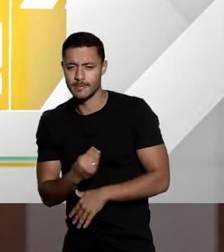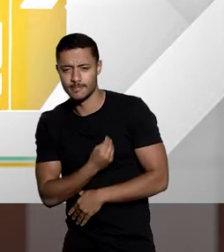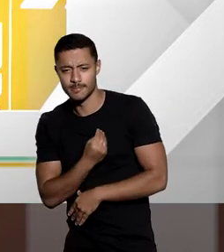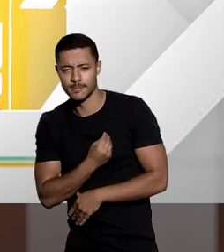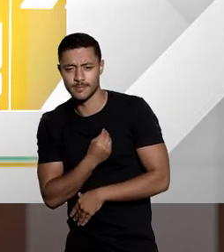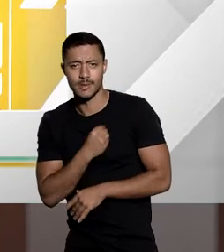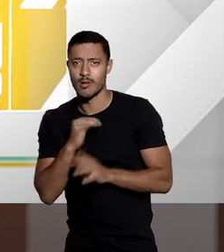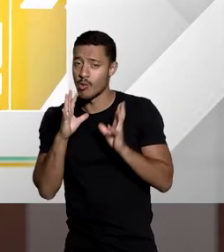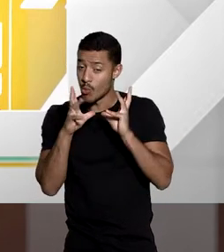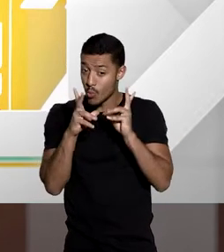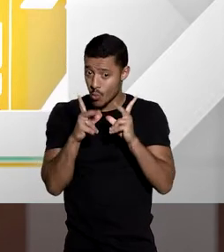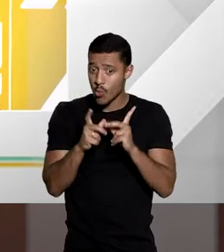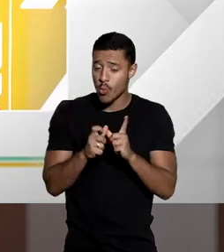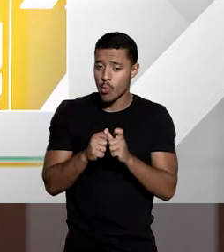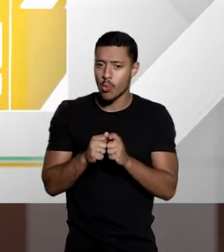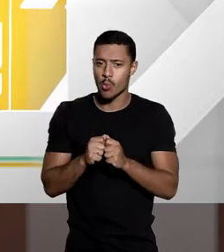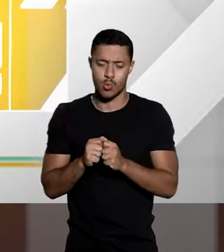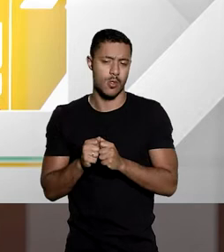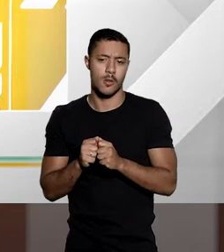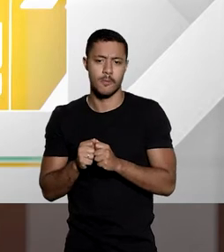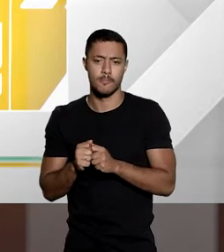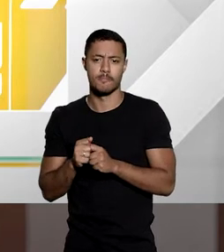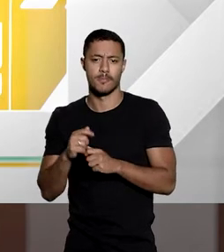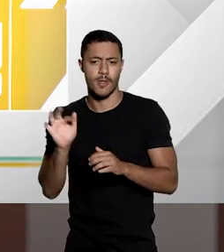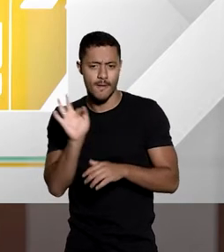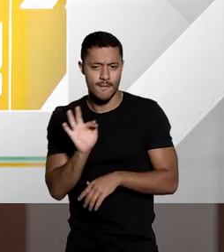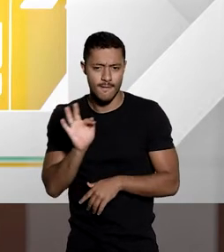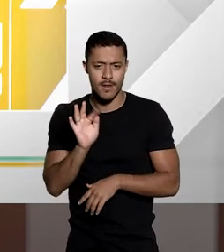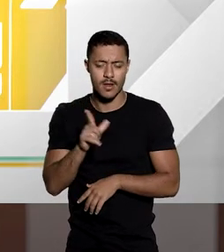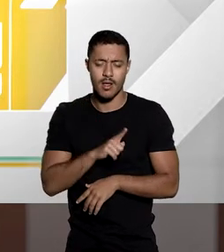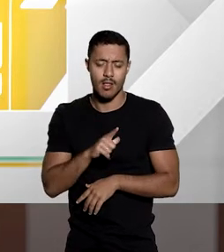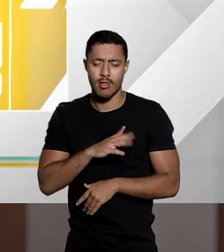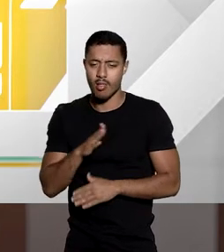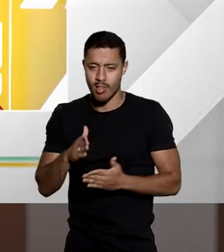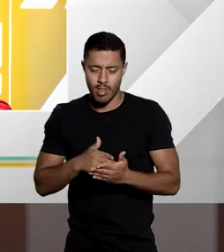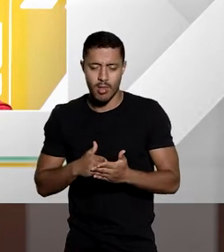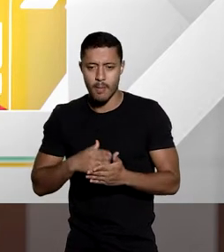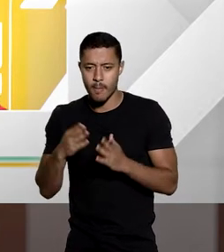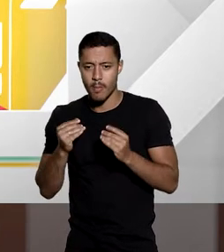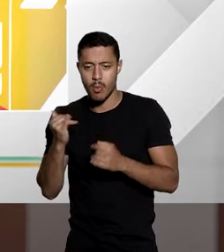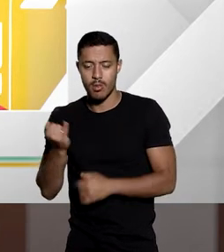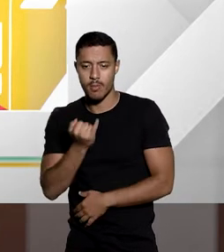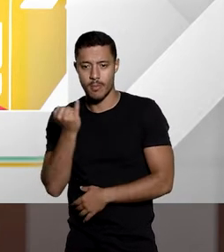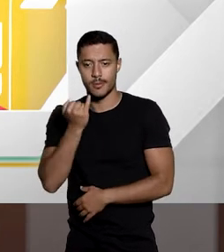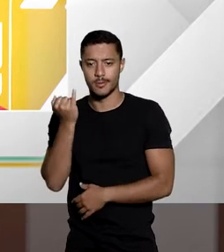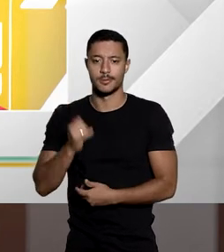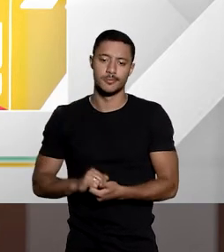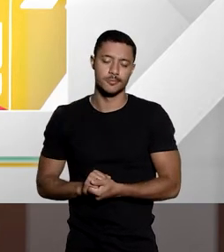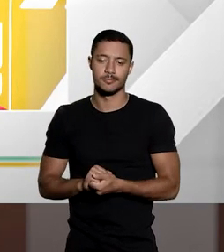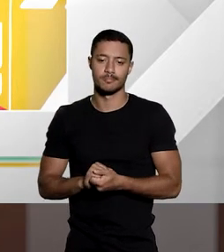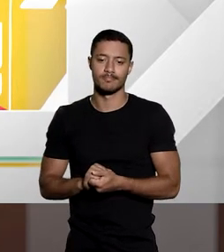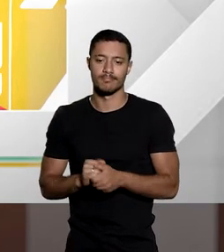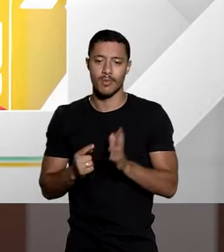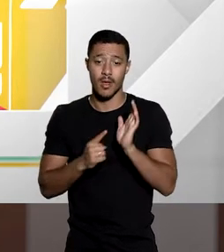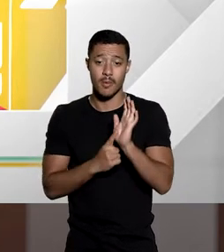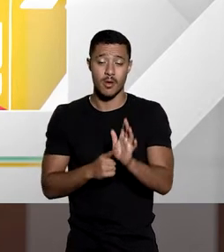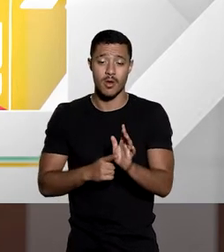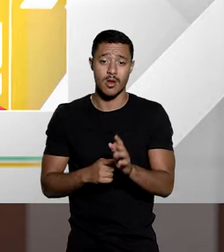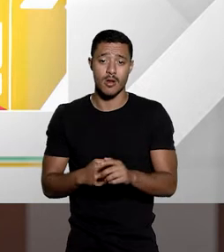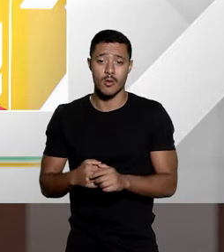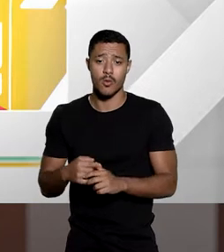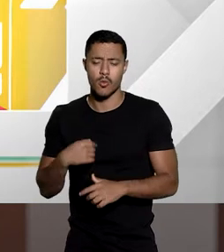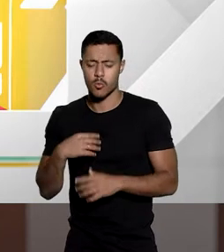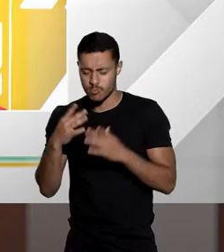vida inteiramente dedicada à academia e já tem livros muito importantes publicados, inclusive